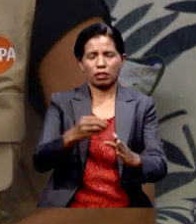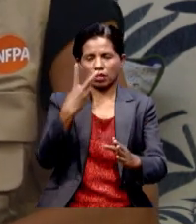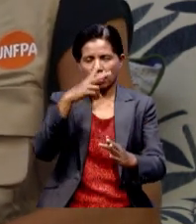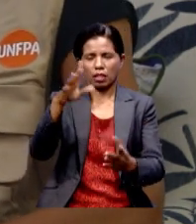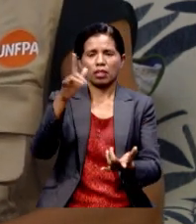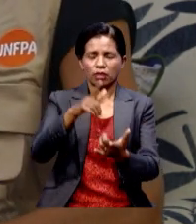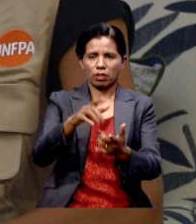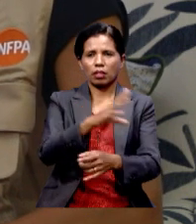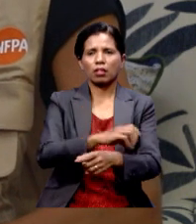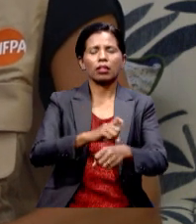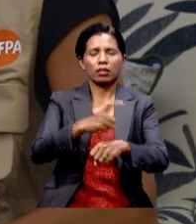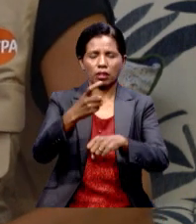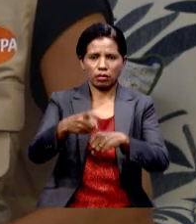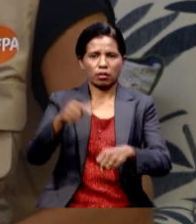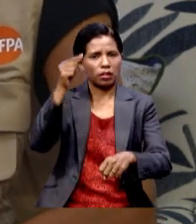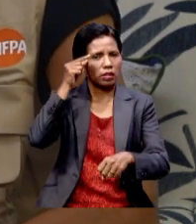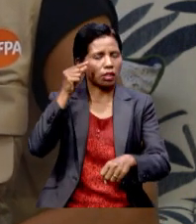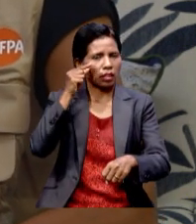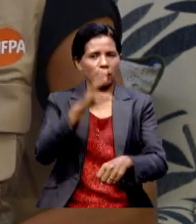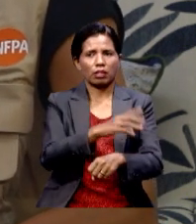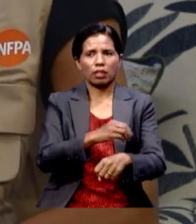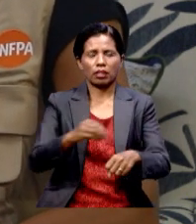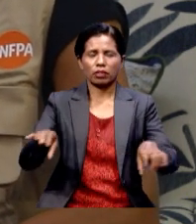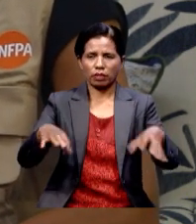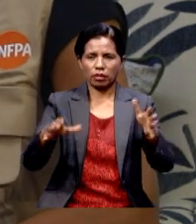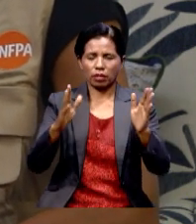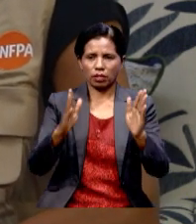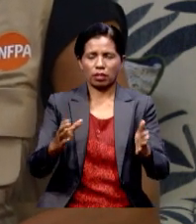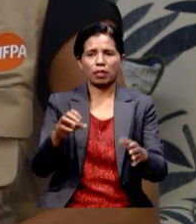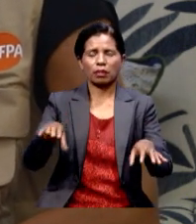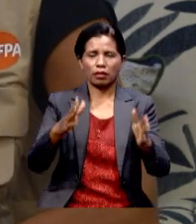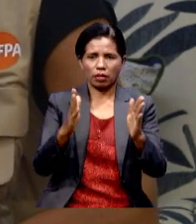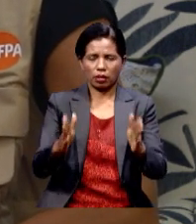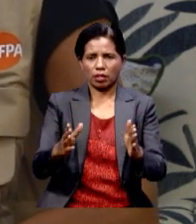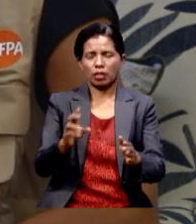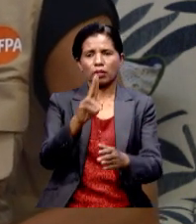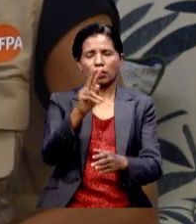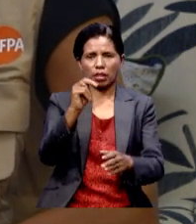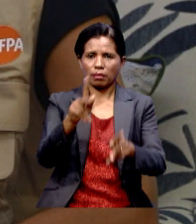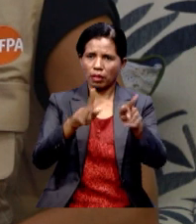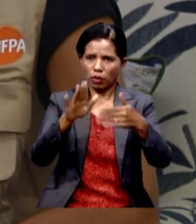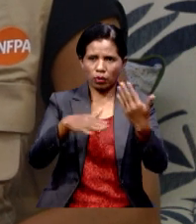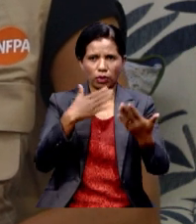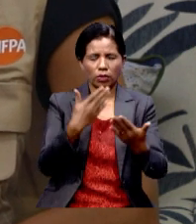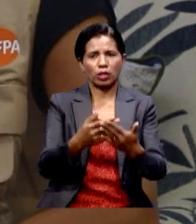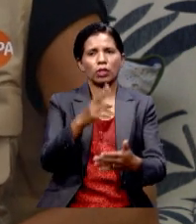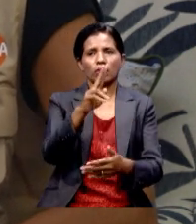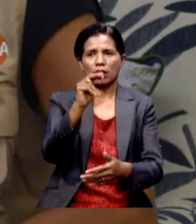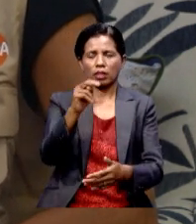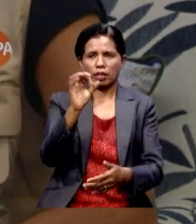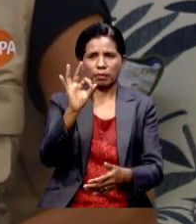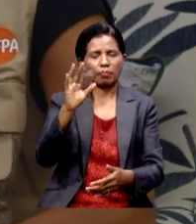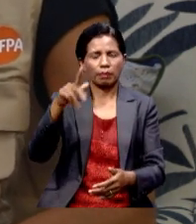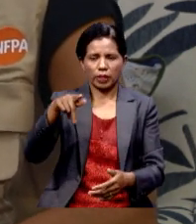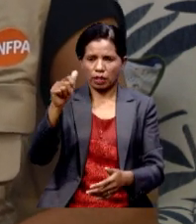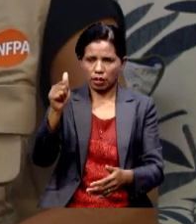reprodutiva, que no fundo são uma matéria de trabalho deste Fundo das Nações Unidas para a População, sinto que houve progressos, claro